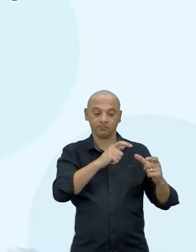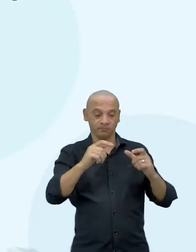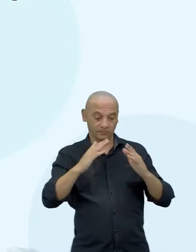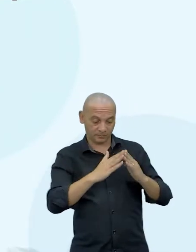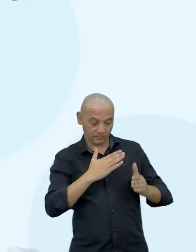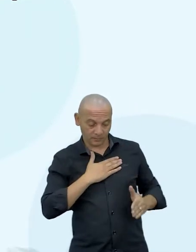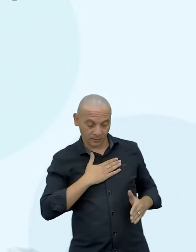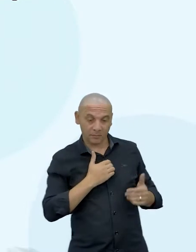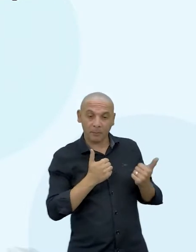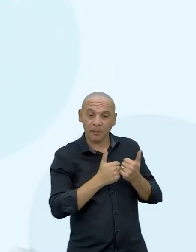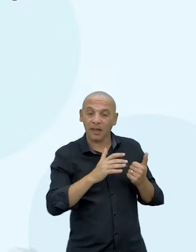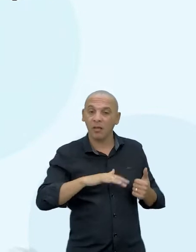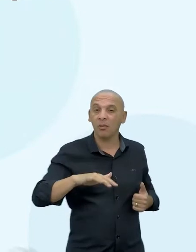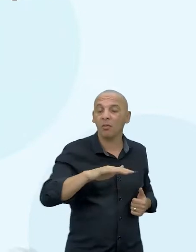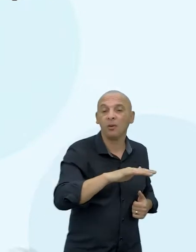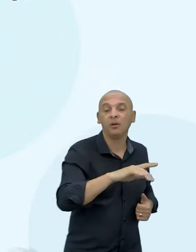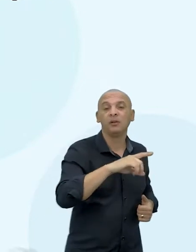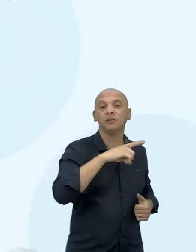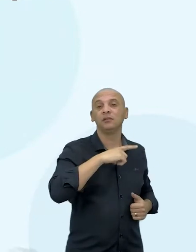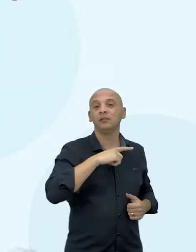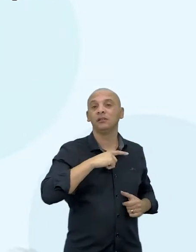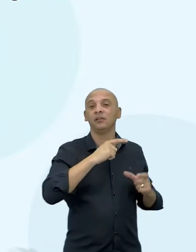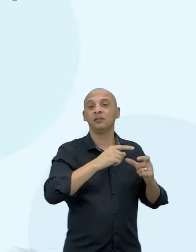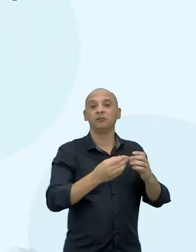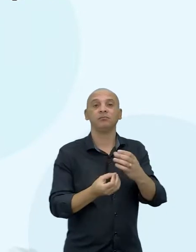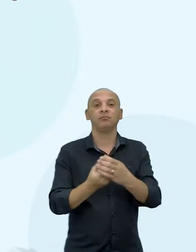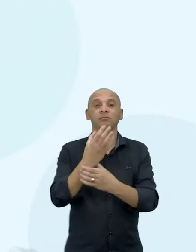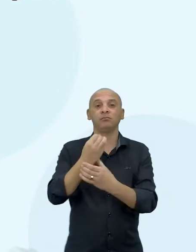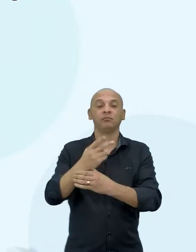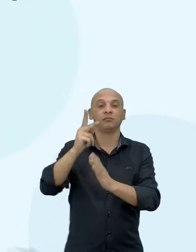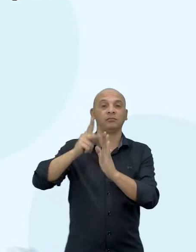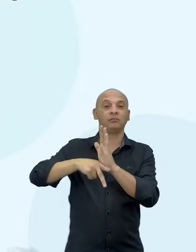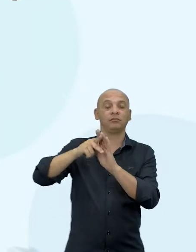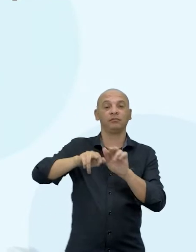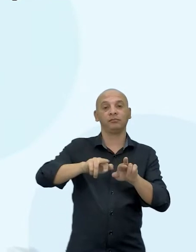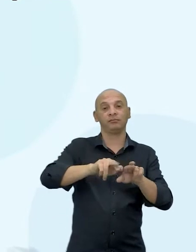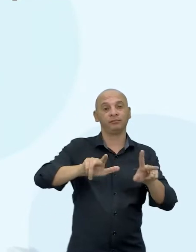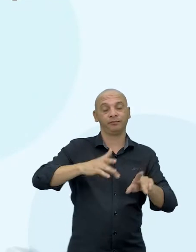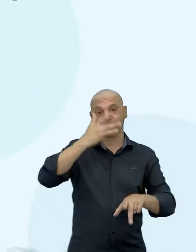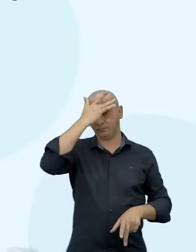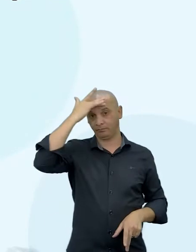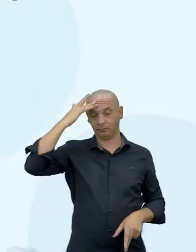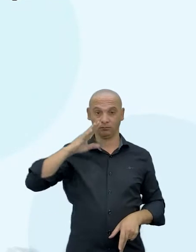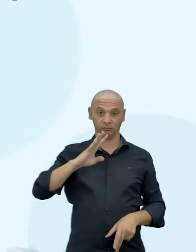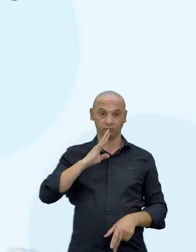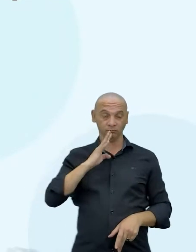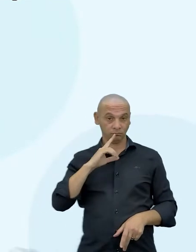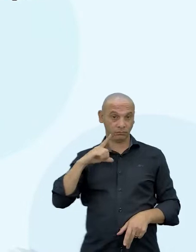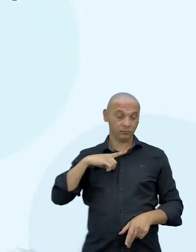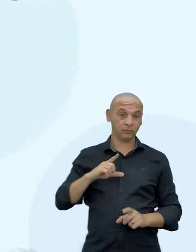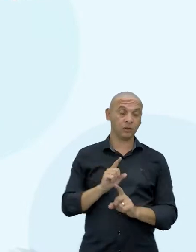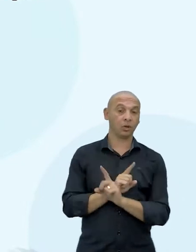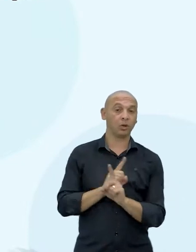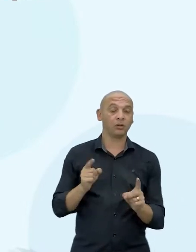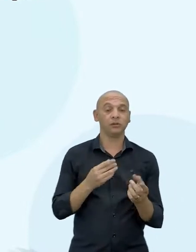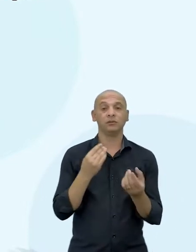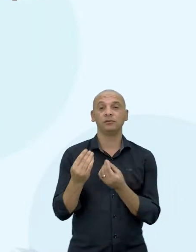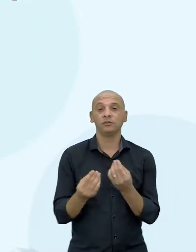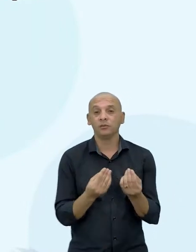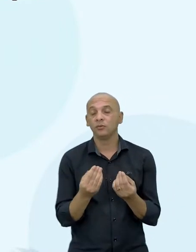importante, né, saber se as pessoas acham que dentro do lugar onde você mora ou dentro da sua escola mesmo, que